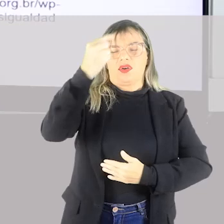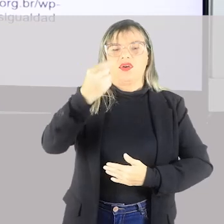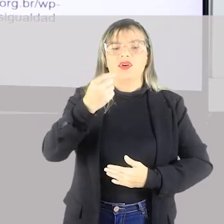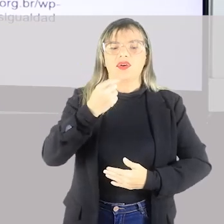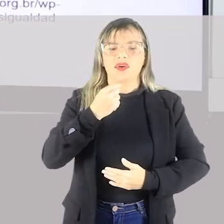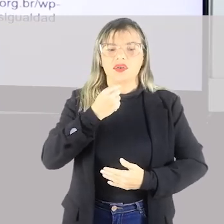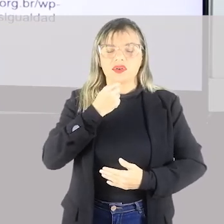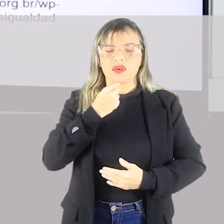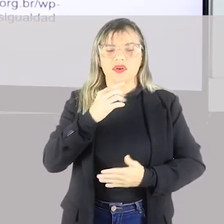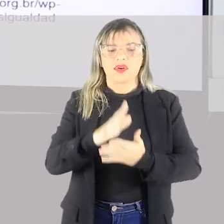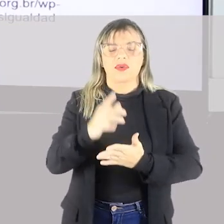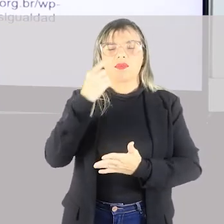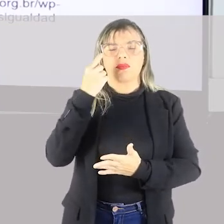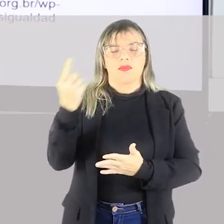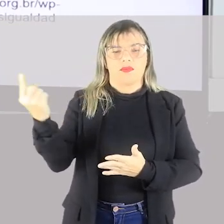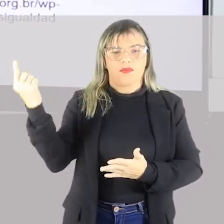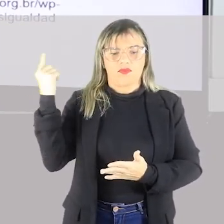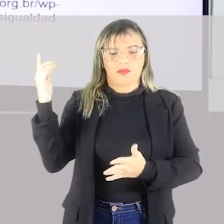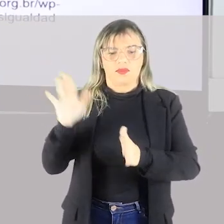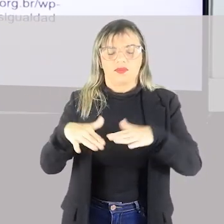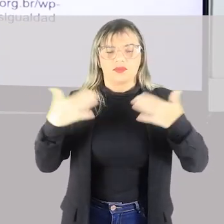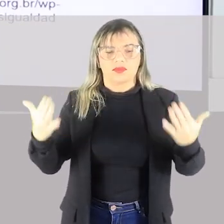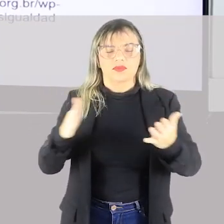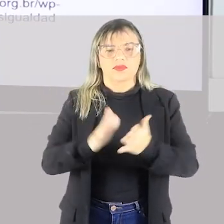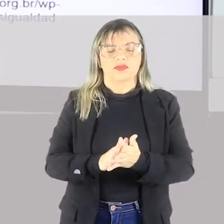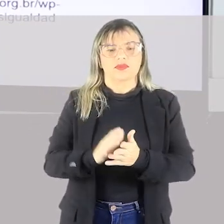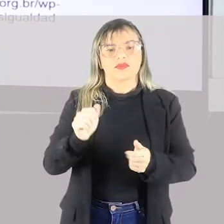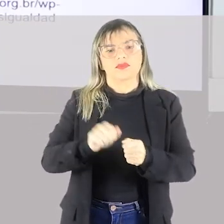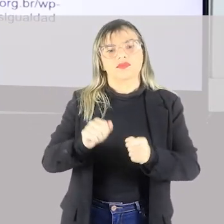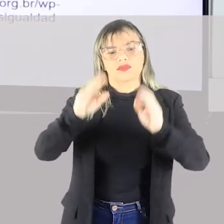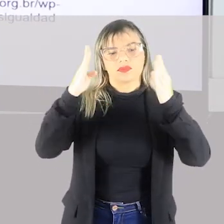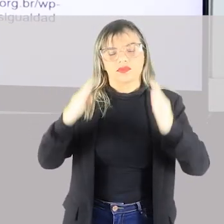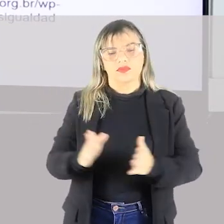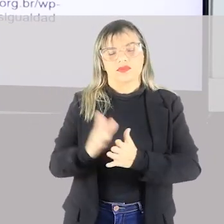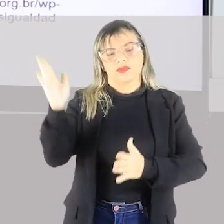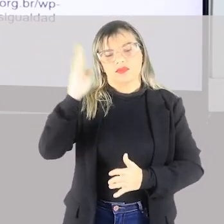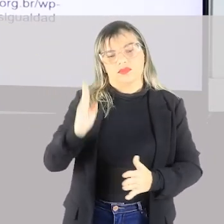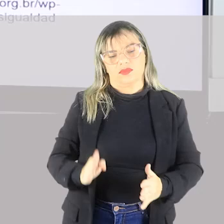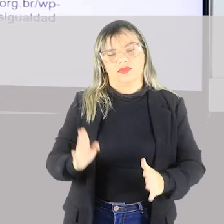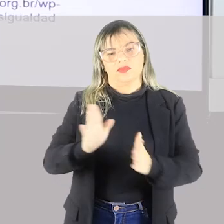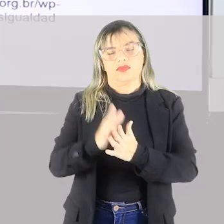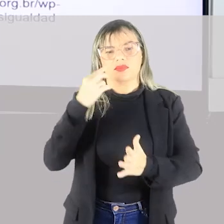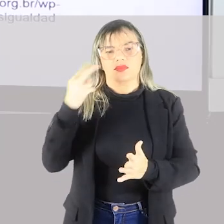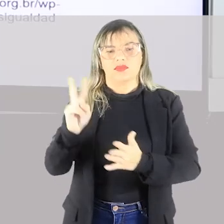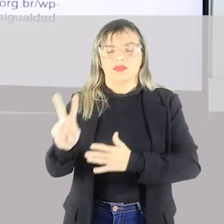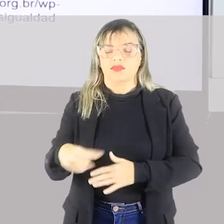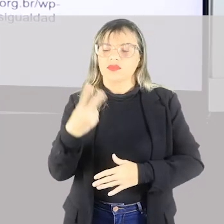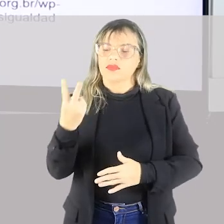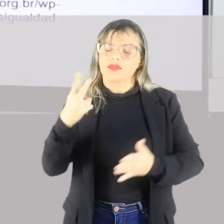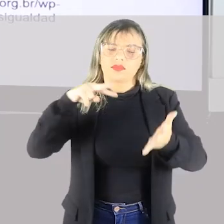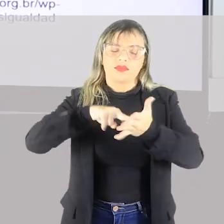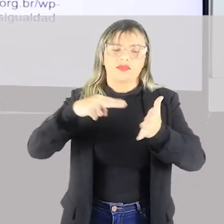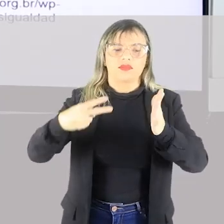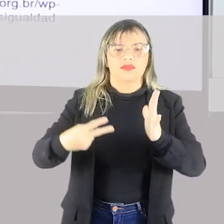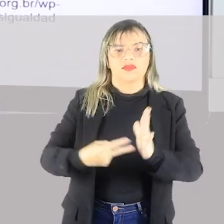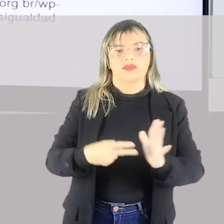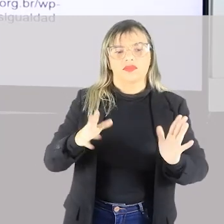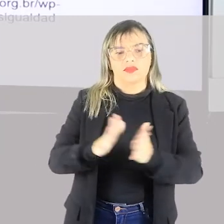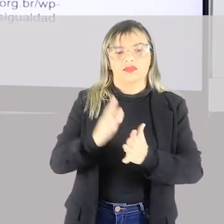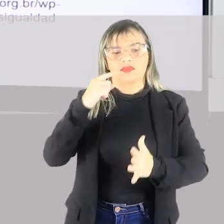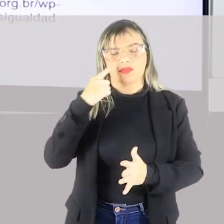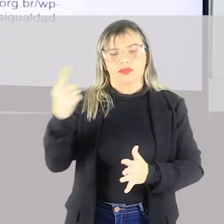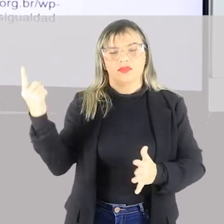esse frame, né, essa imagem, ela é um retrato do Brasil em dois sentidos. É porque é um retrato mesmo,